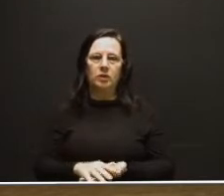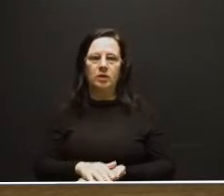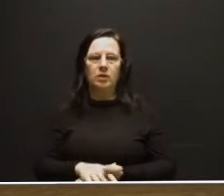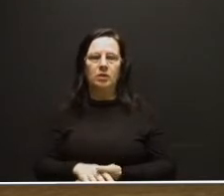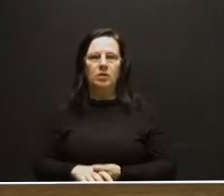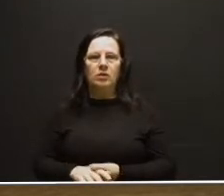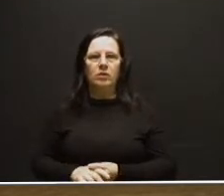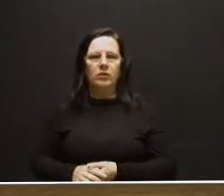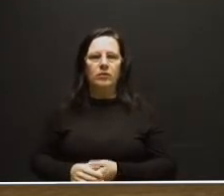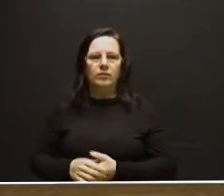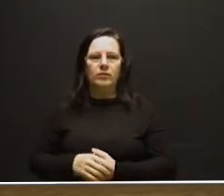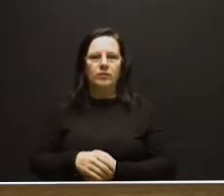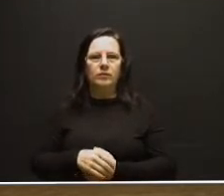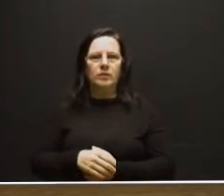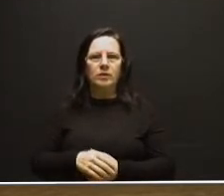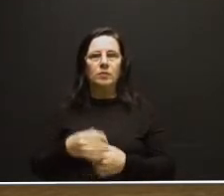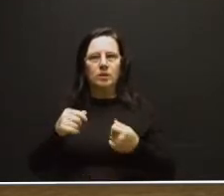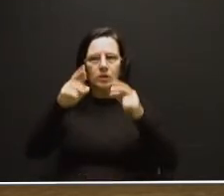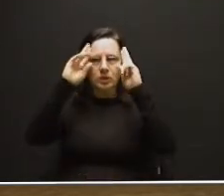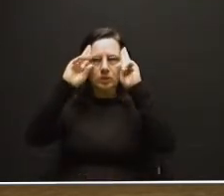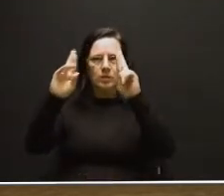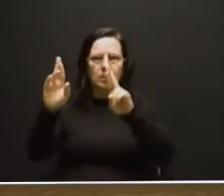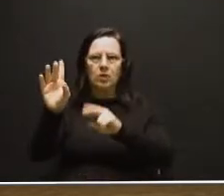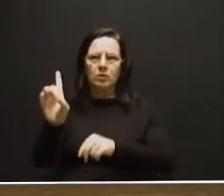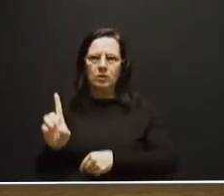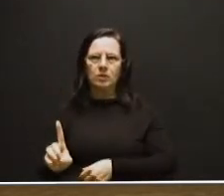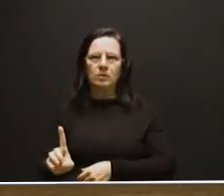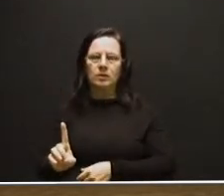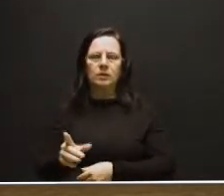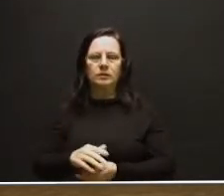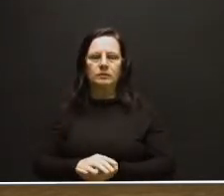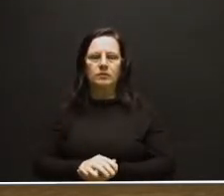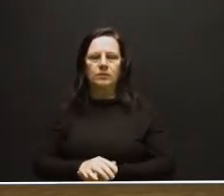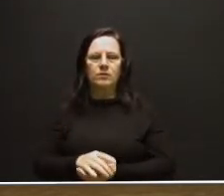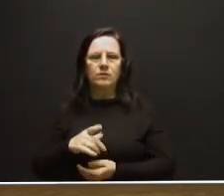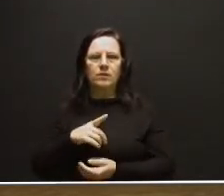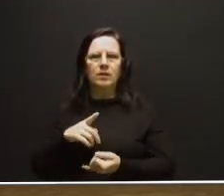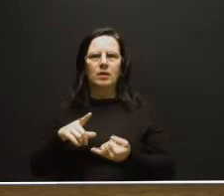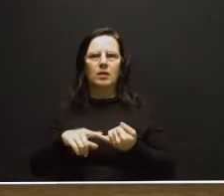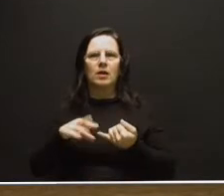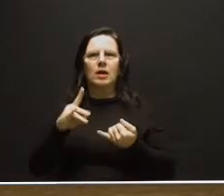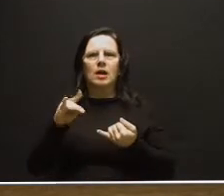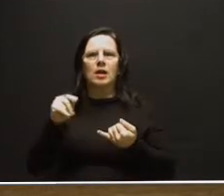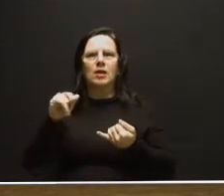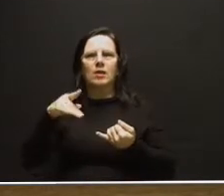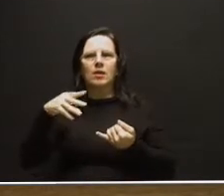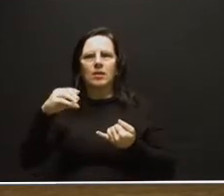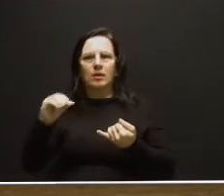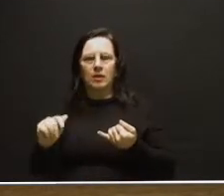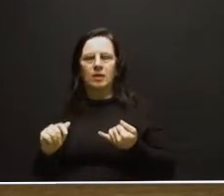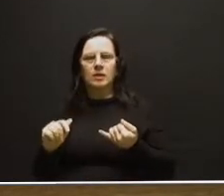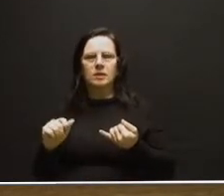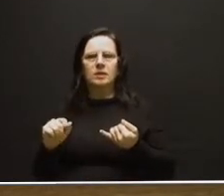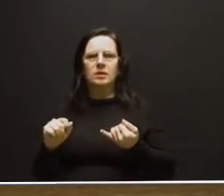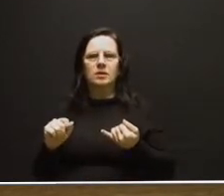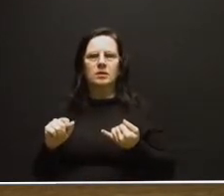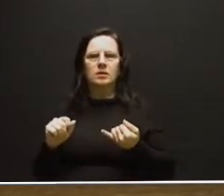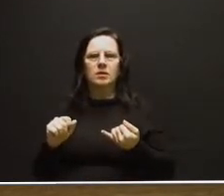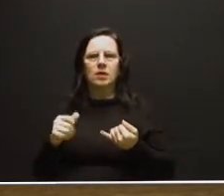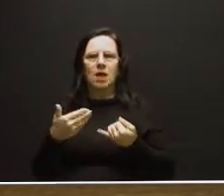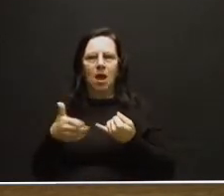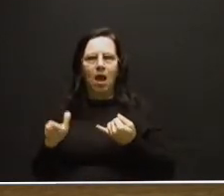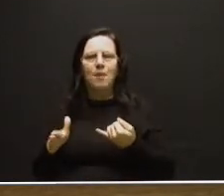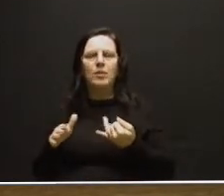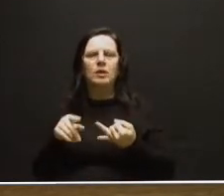pessoas não não estão sendo respeitados no seu direito então nós temos a de max que precisa abrir vagas para deficientes temos a